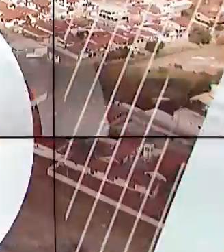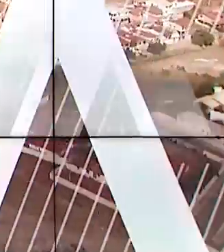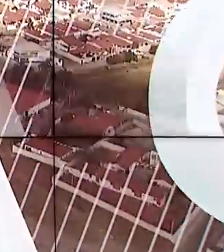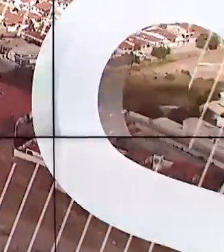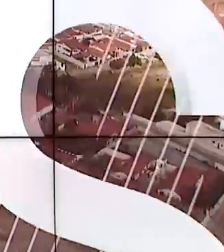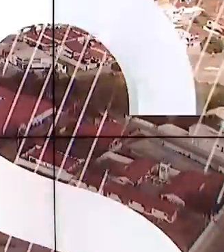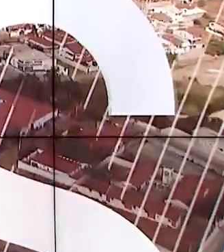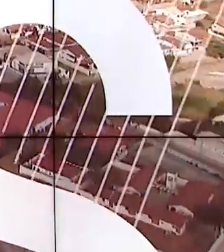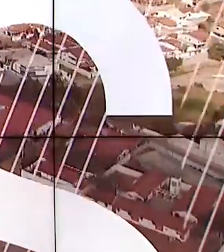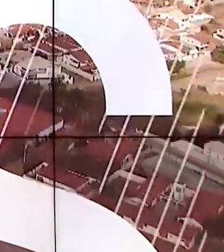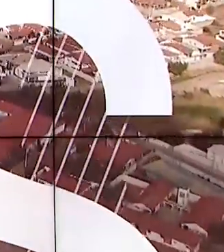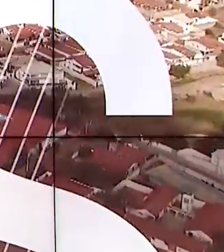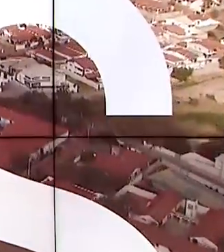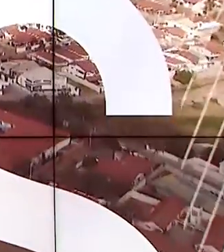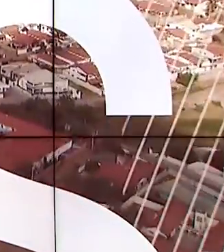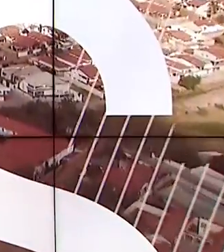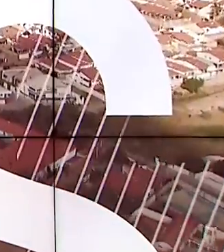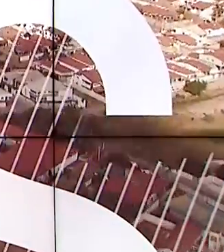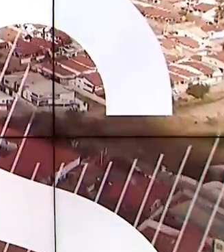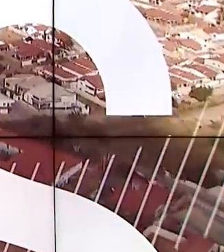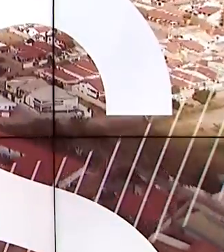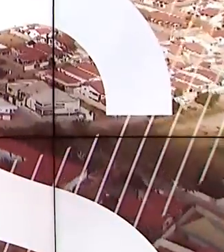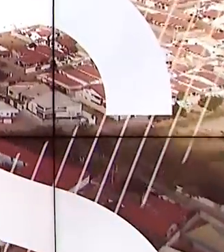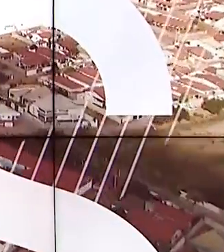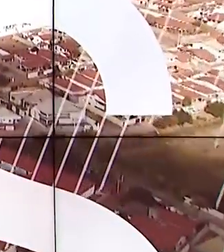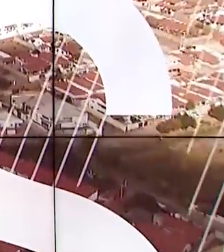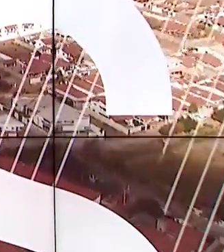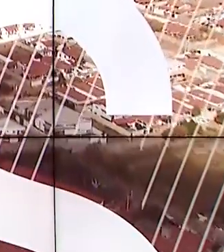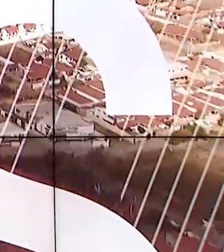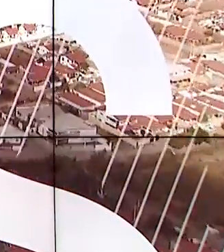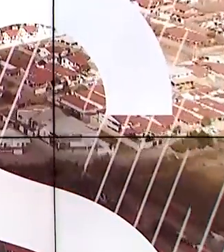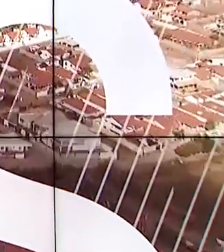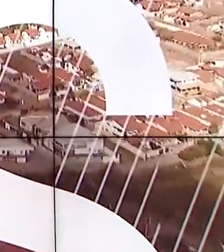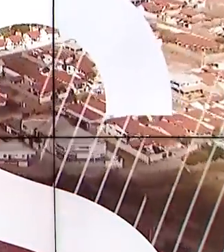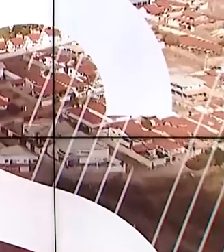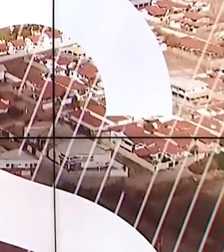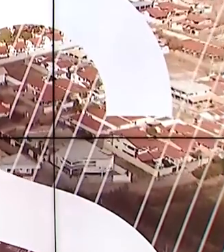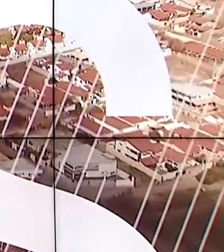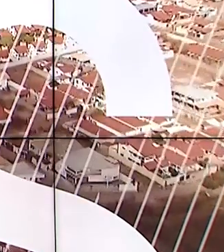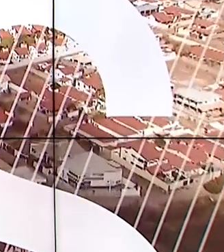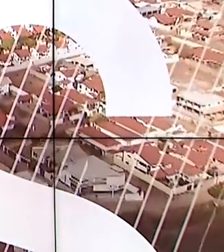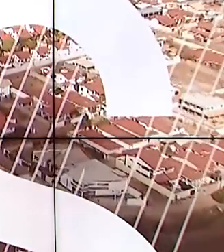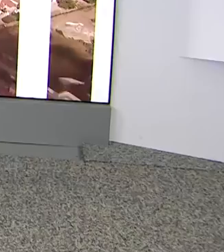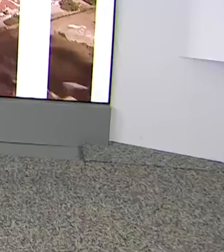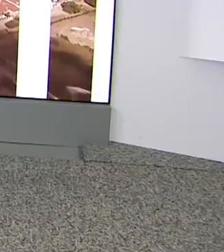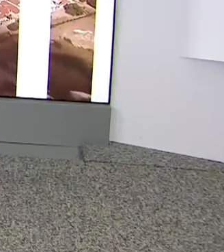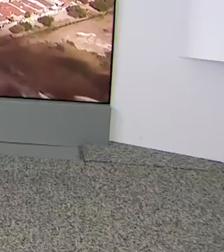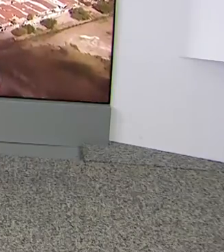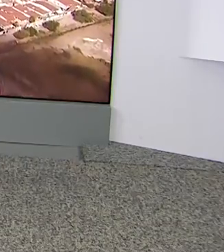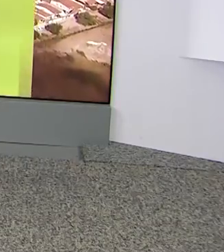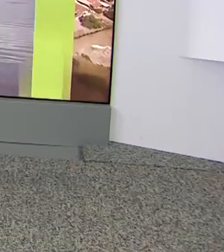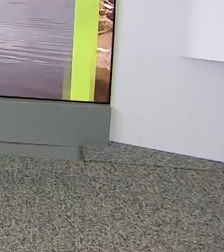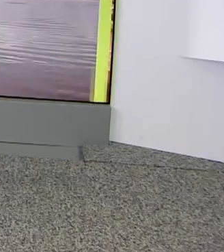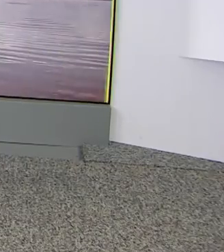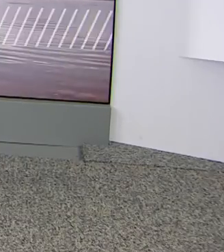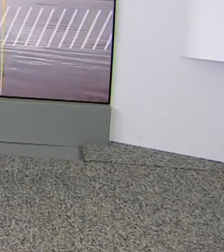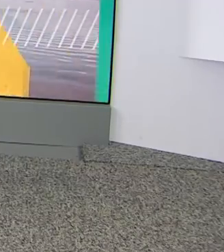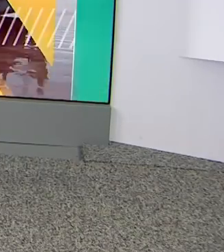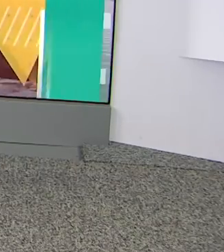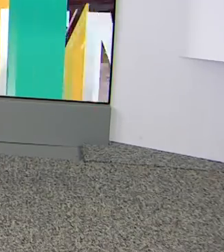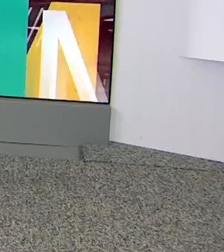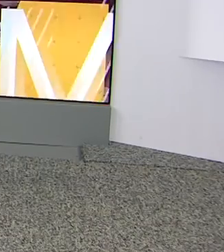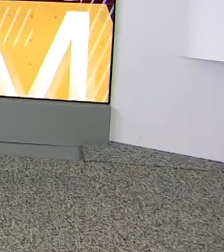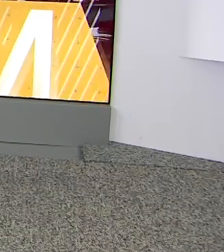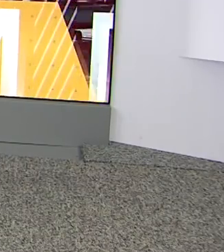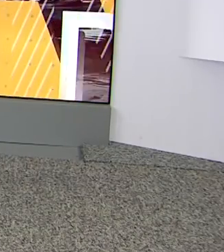fez uma referência ao dia do diplomata que é comemorado em 20 de abril continue agora com a programação